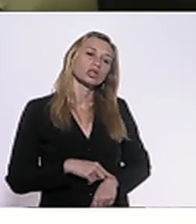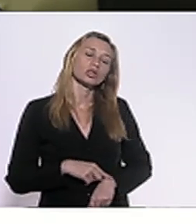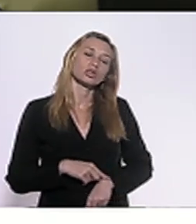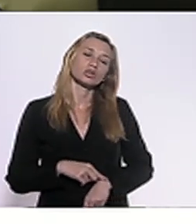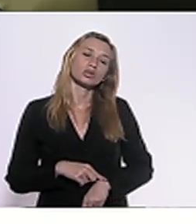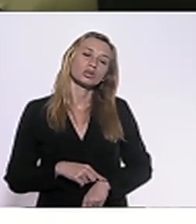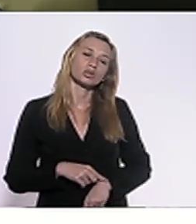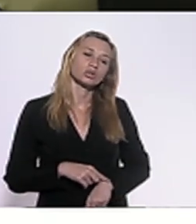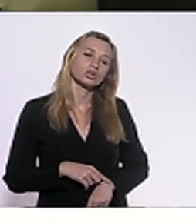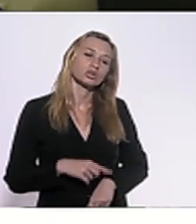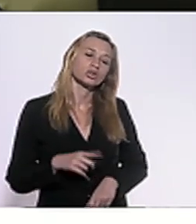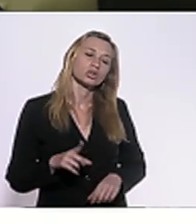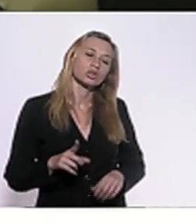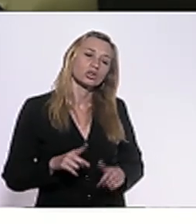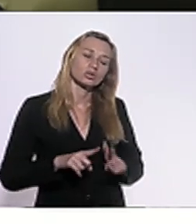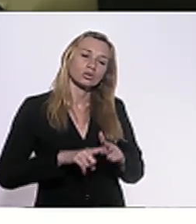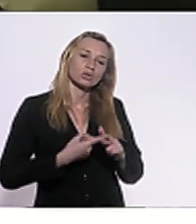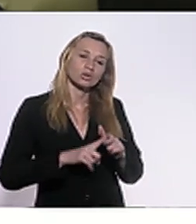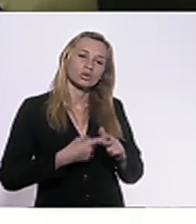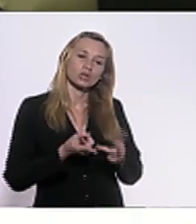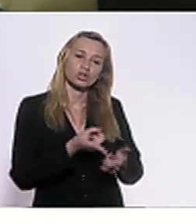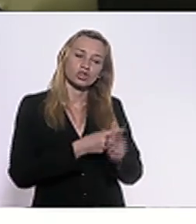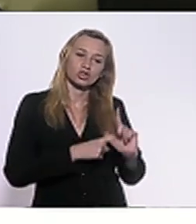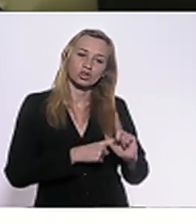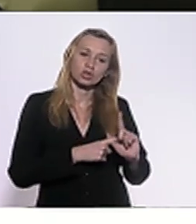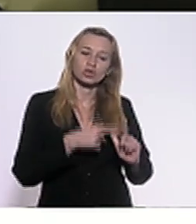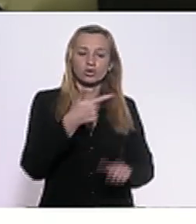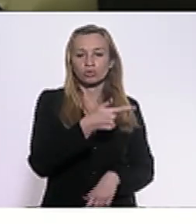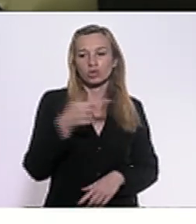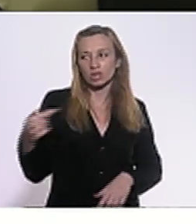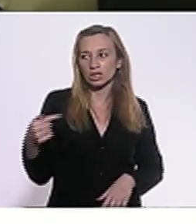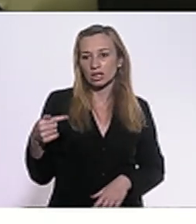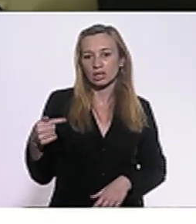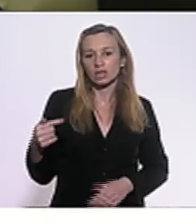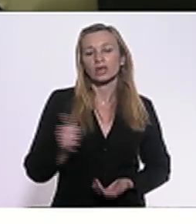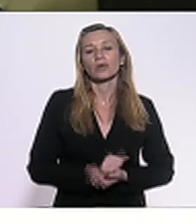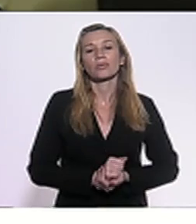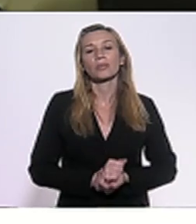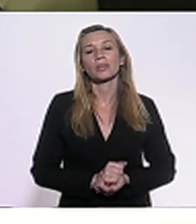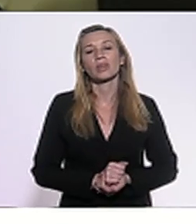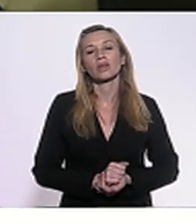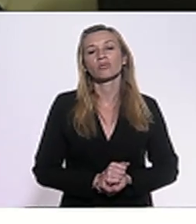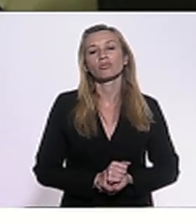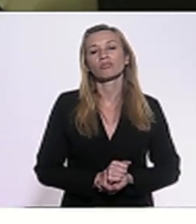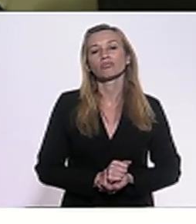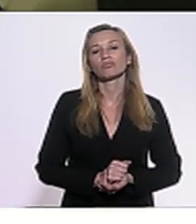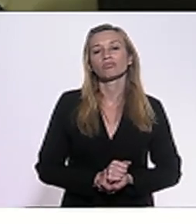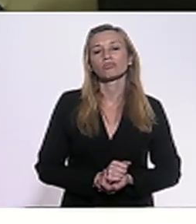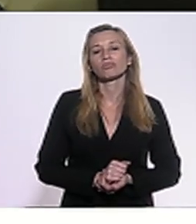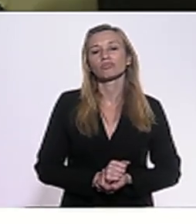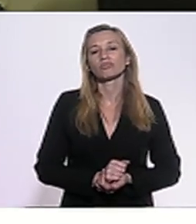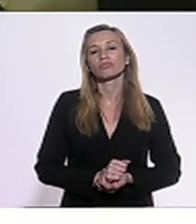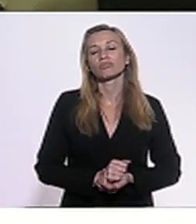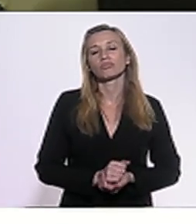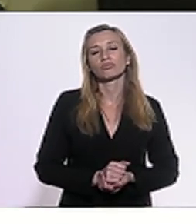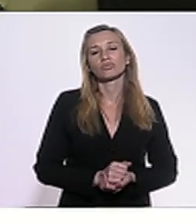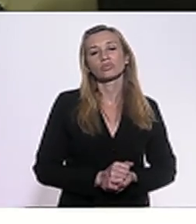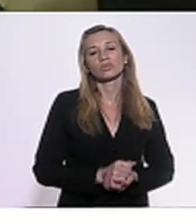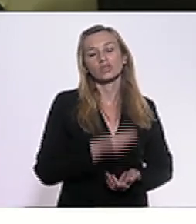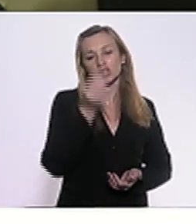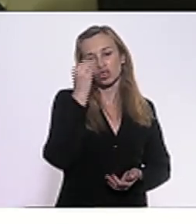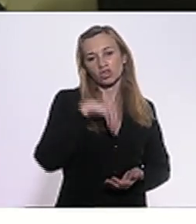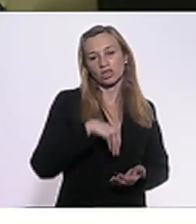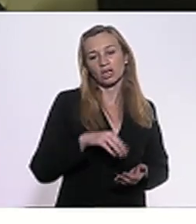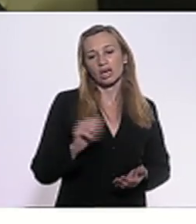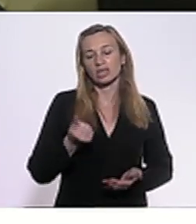ao reajustamento da dívida de em 2017, por conta da desistência das ações.